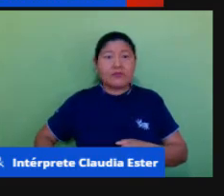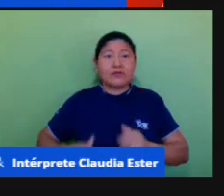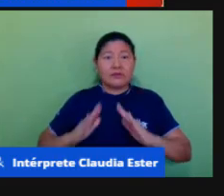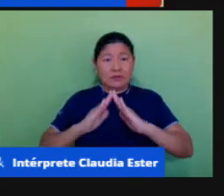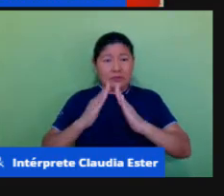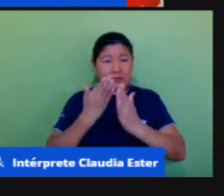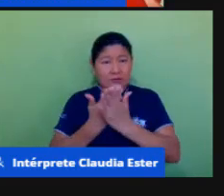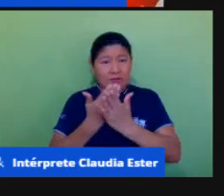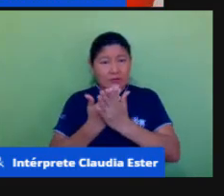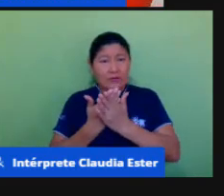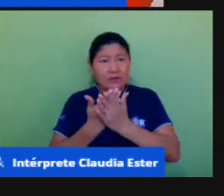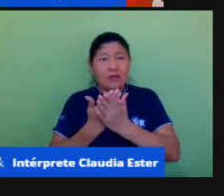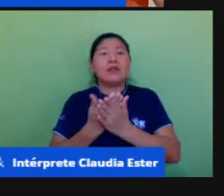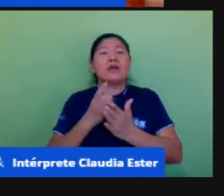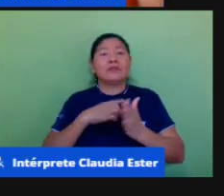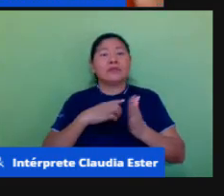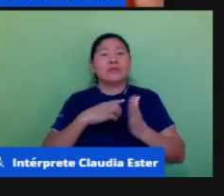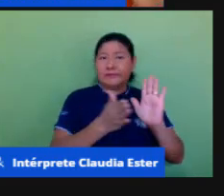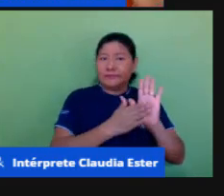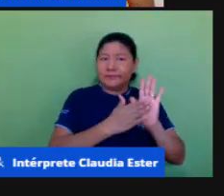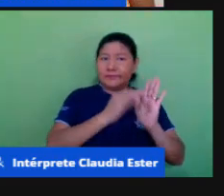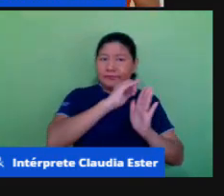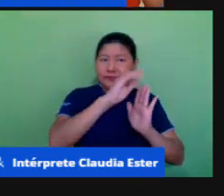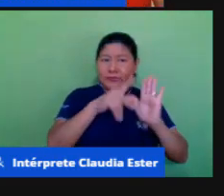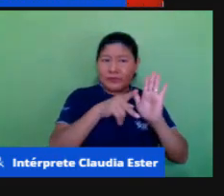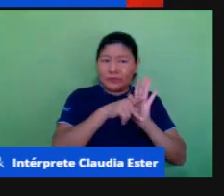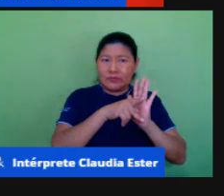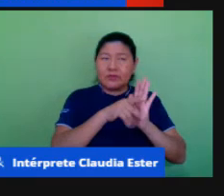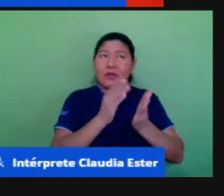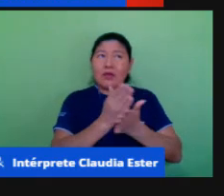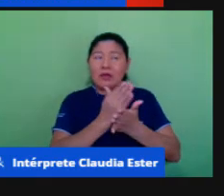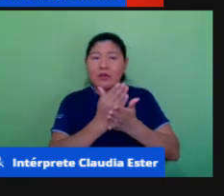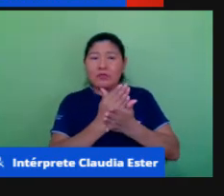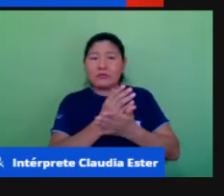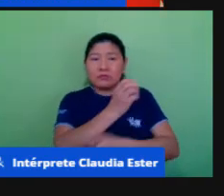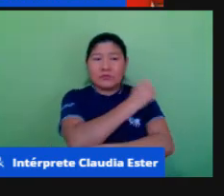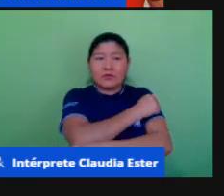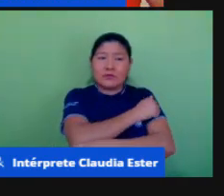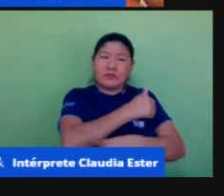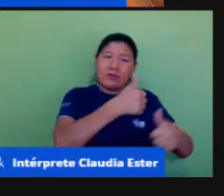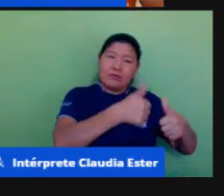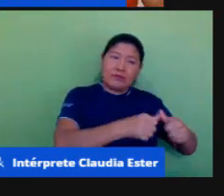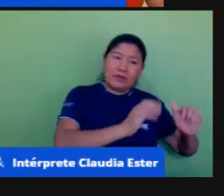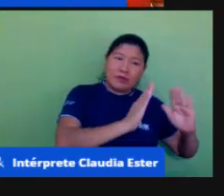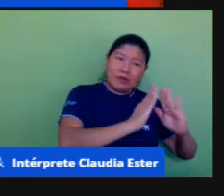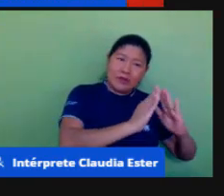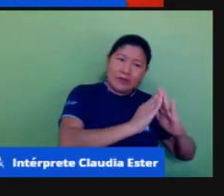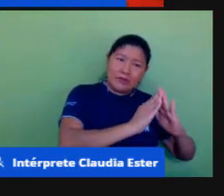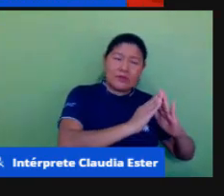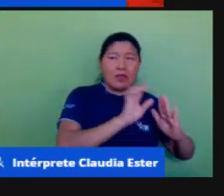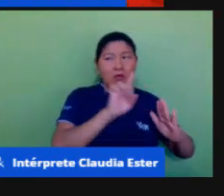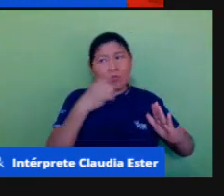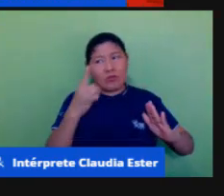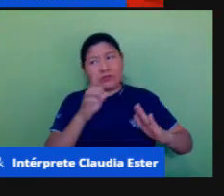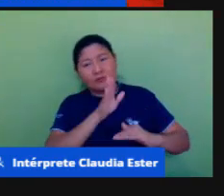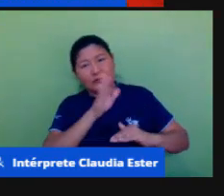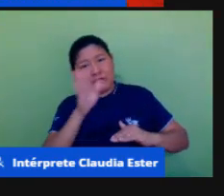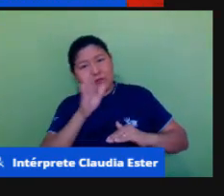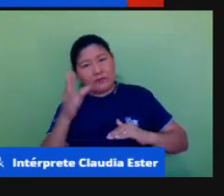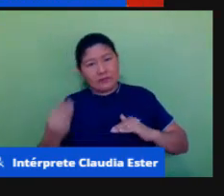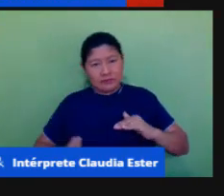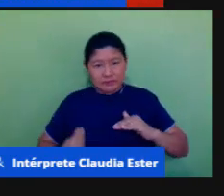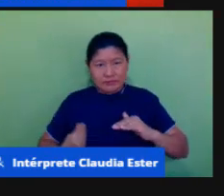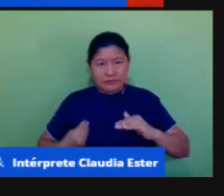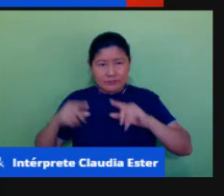ficar dentro da sala de aula e parte dos alunos vão ficar em casa, e na próxima semana se alterna